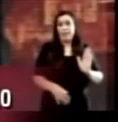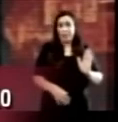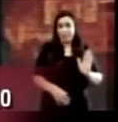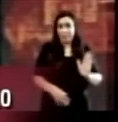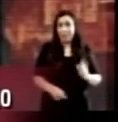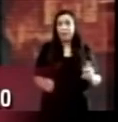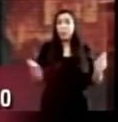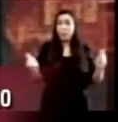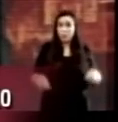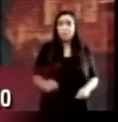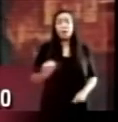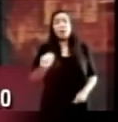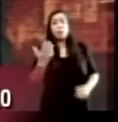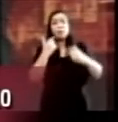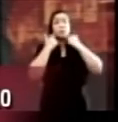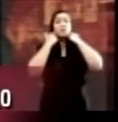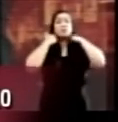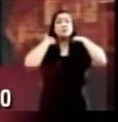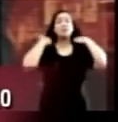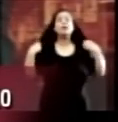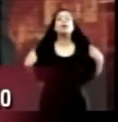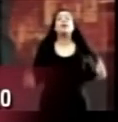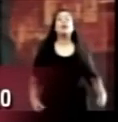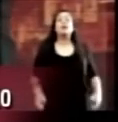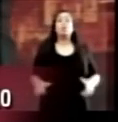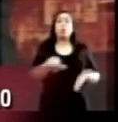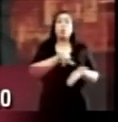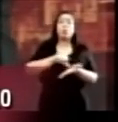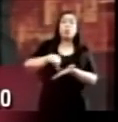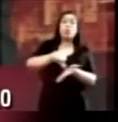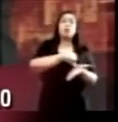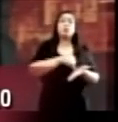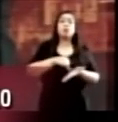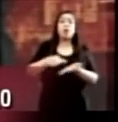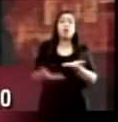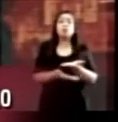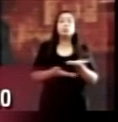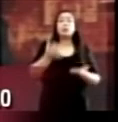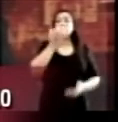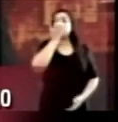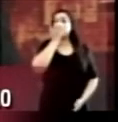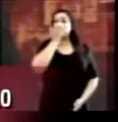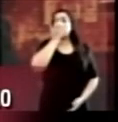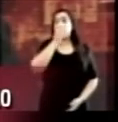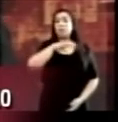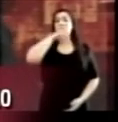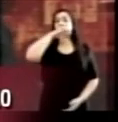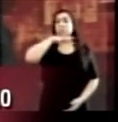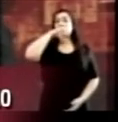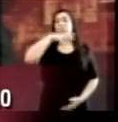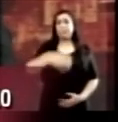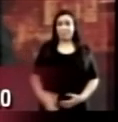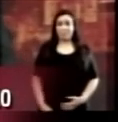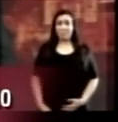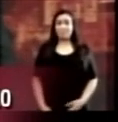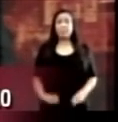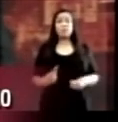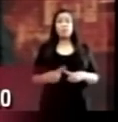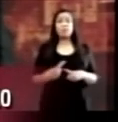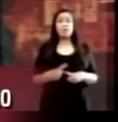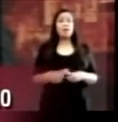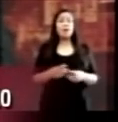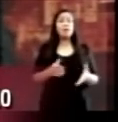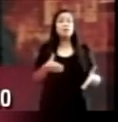pode acontecer com as unidades de suporte respiratório, porque eles são, vamos dizer, a ponta, eles são